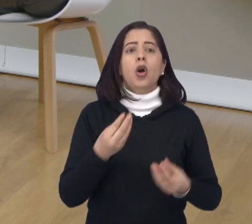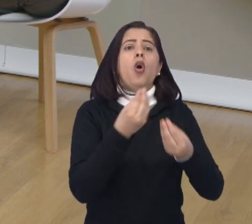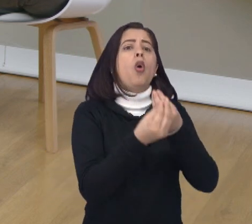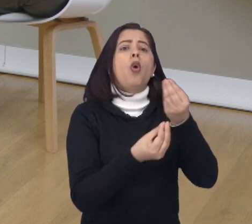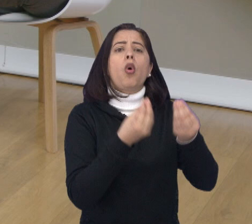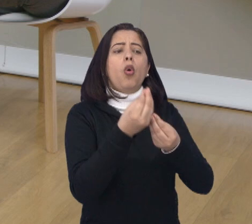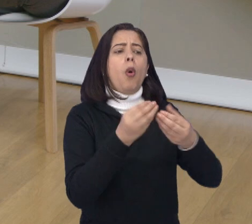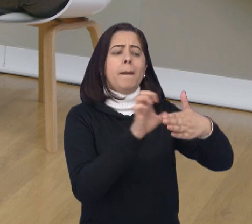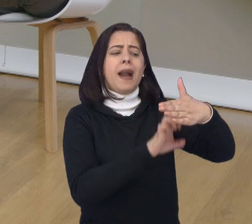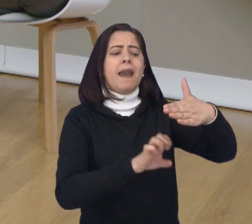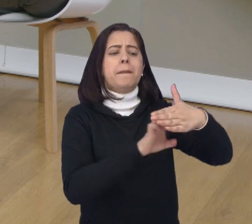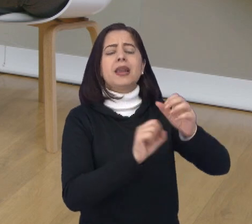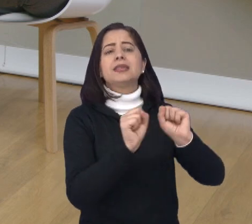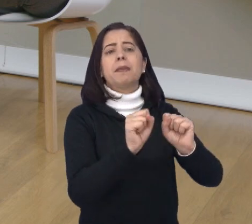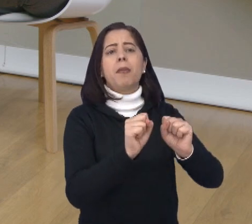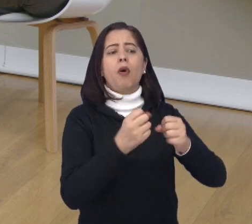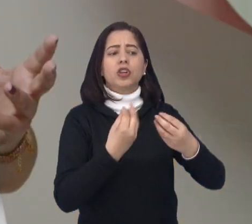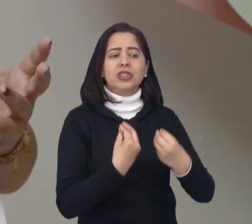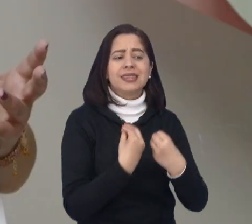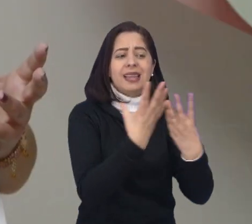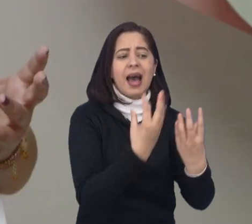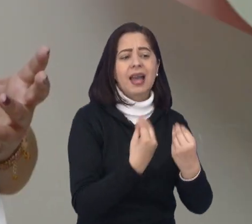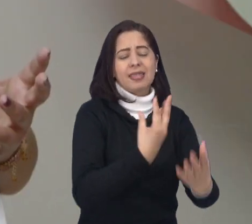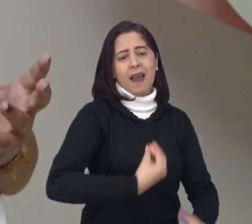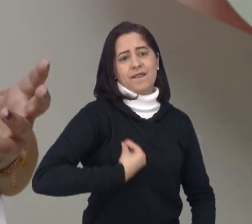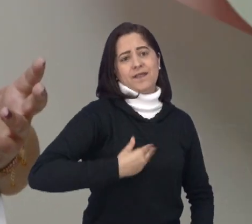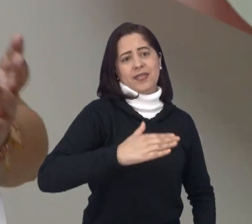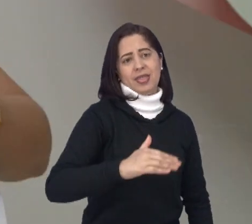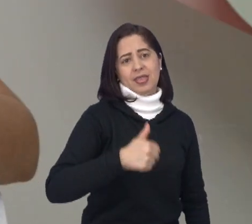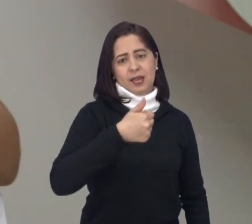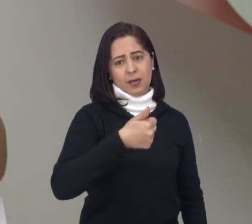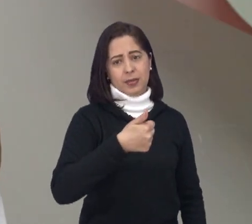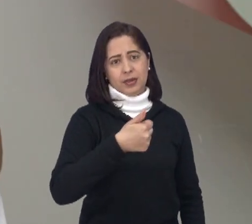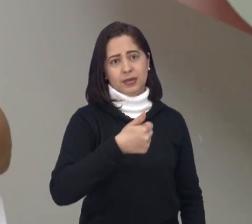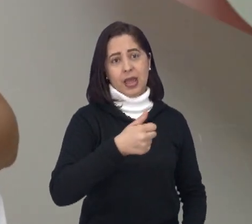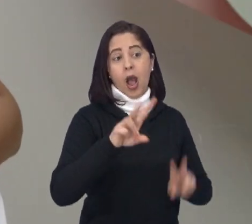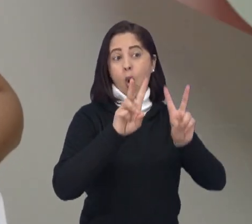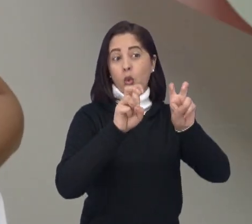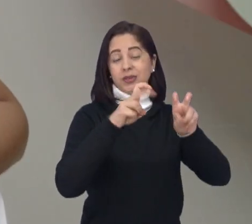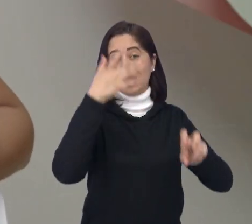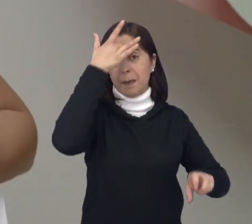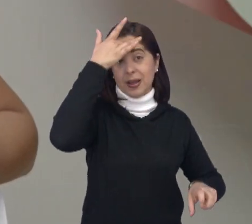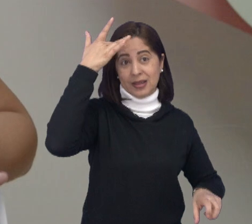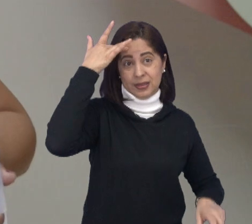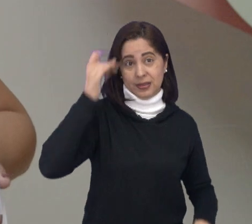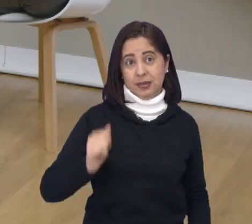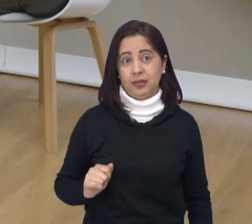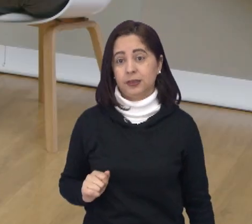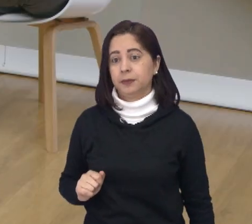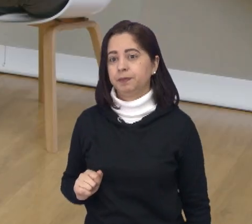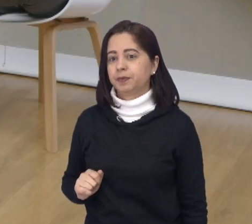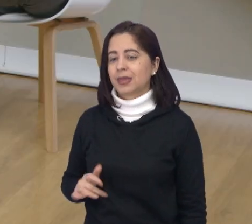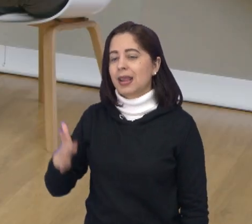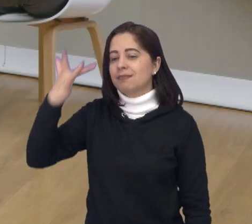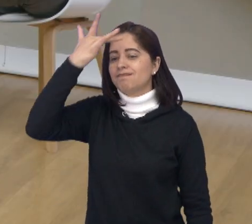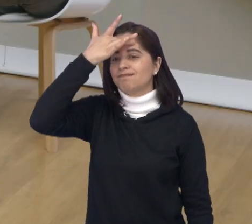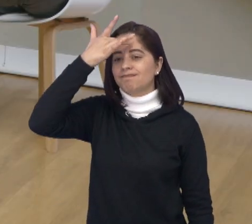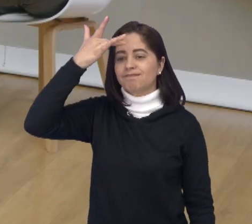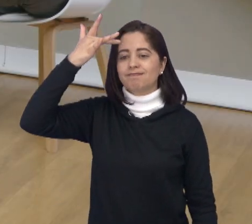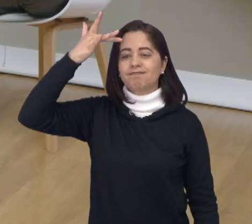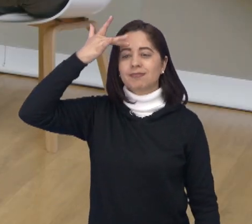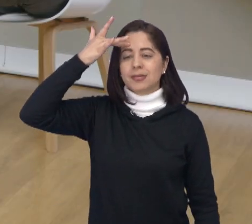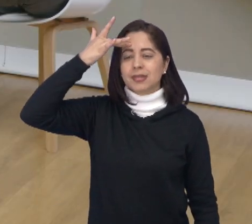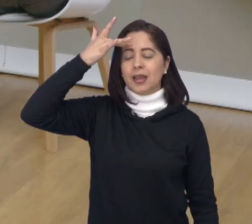empresas podem atuar para oferecer mais qualidade de vida para o trabalhador quando o assunto é saúde mental? A saúde mental, né,